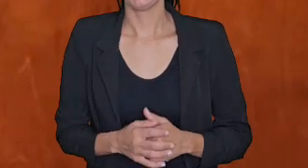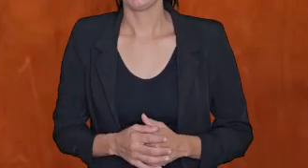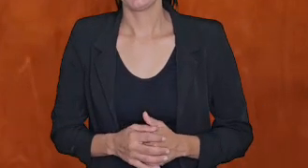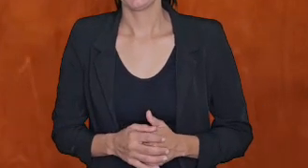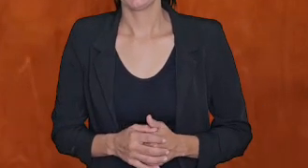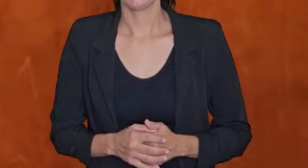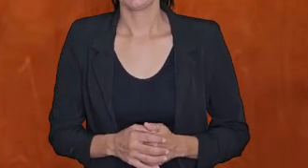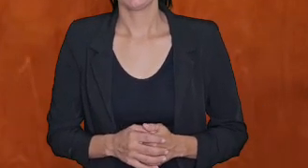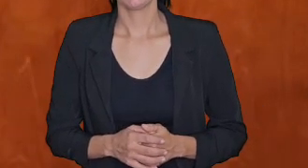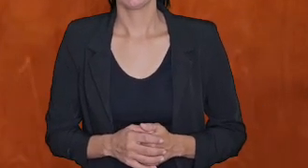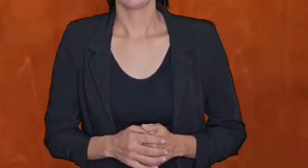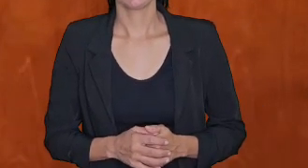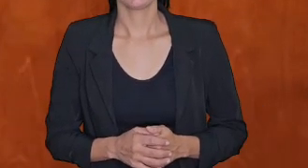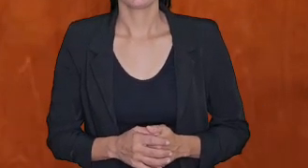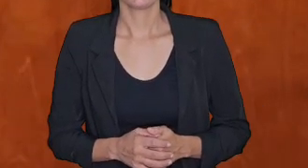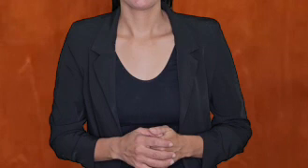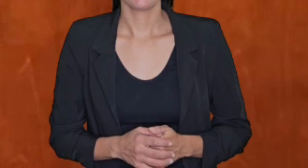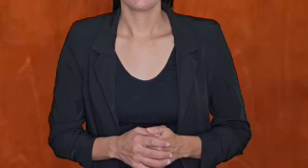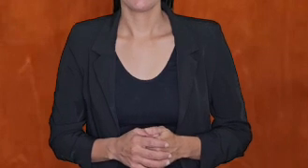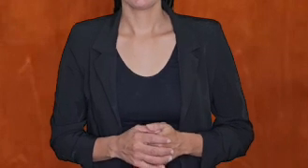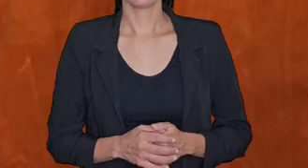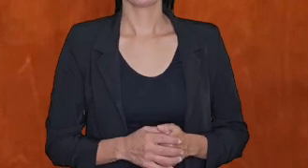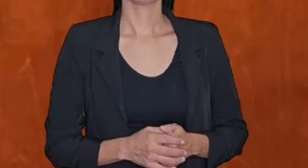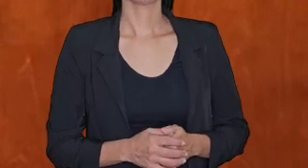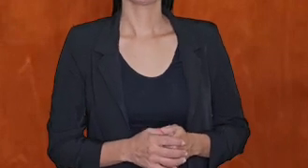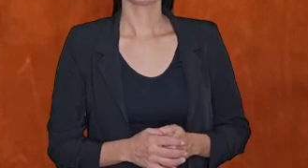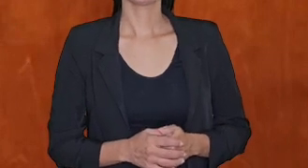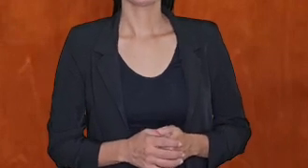a questão prática aí que é interessante.